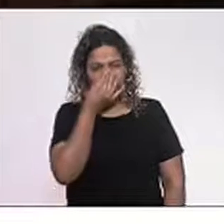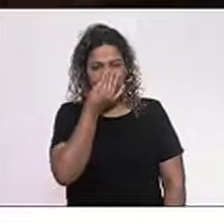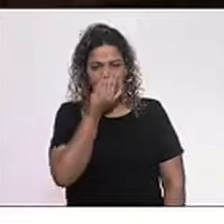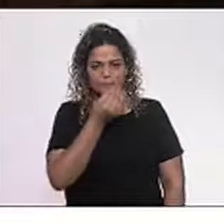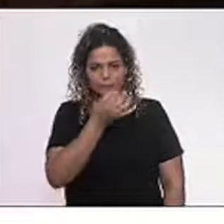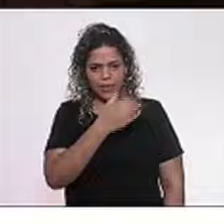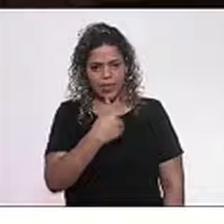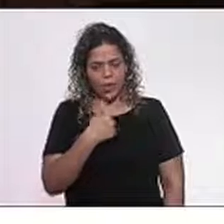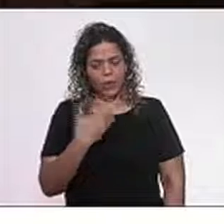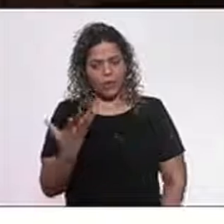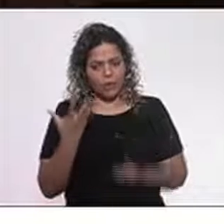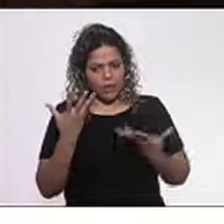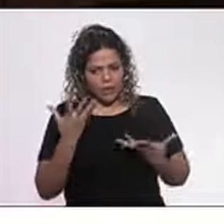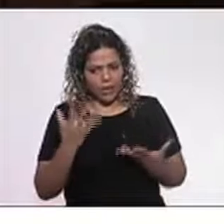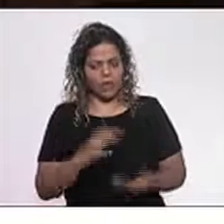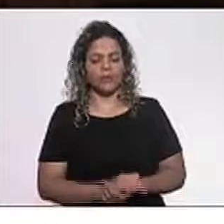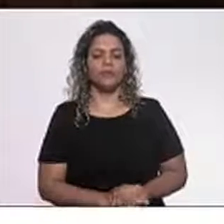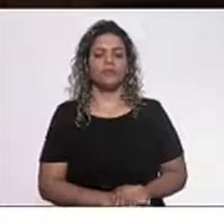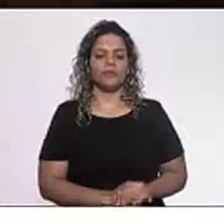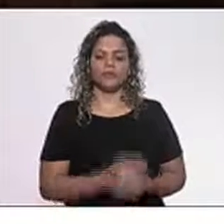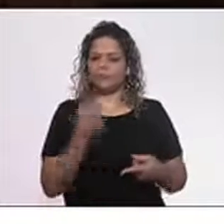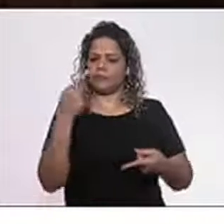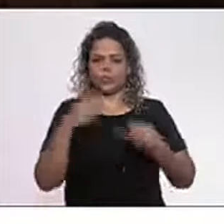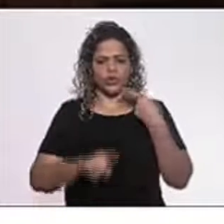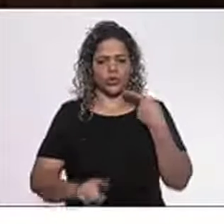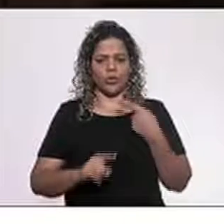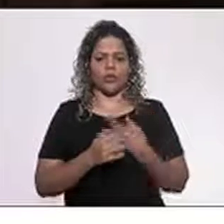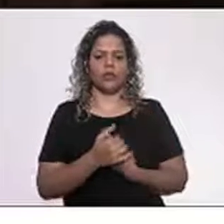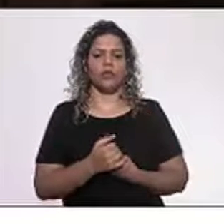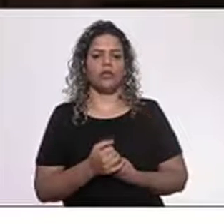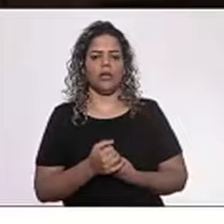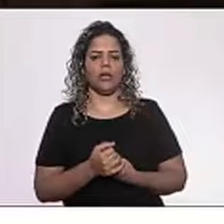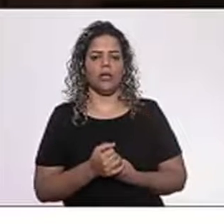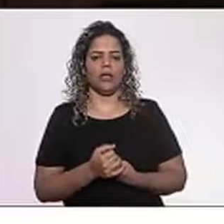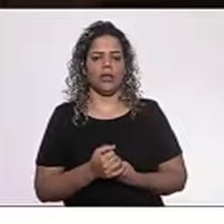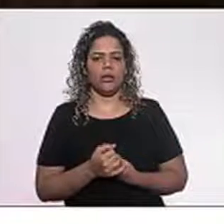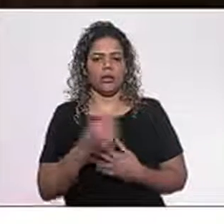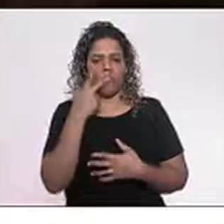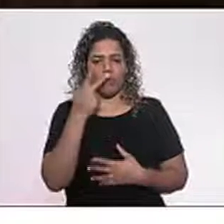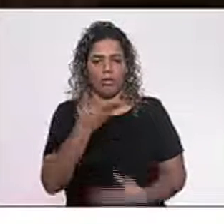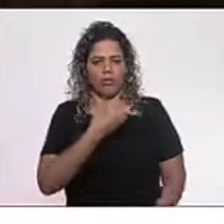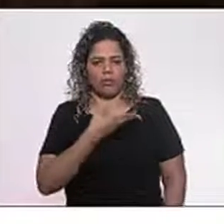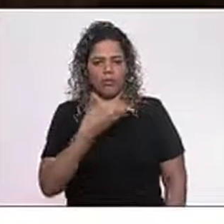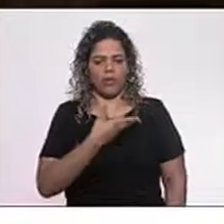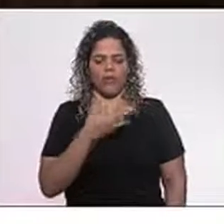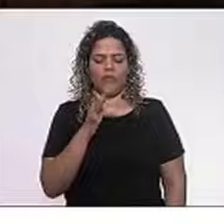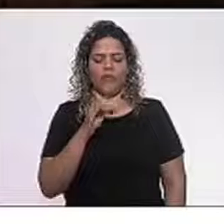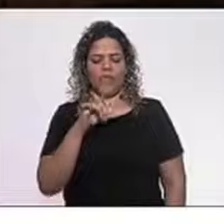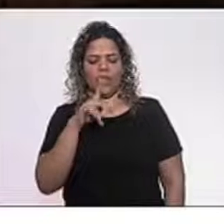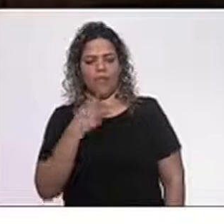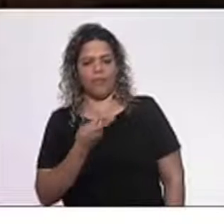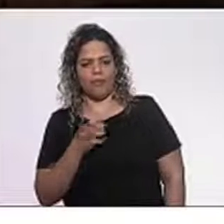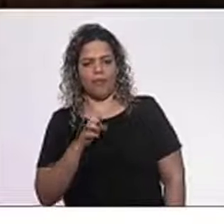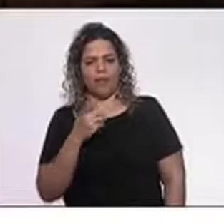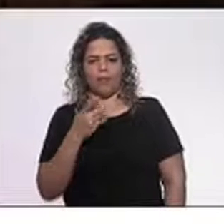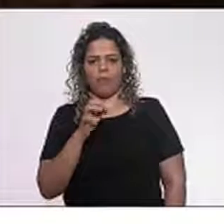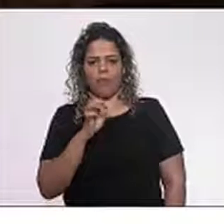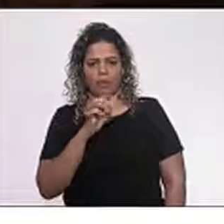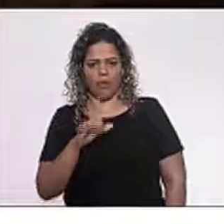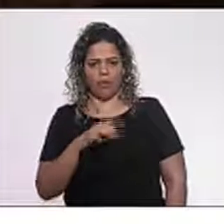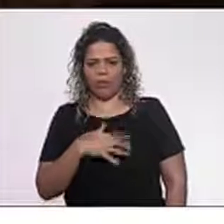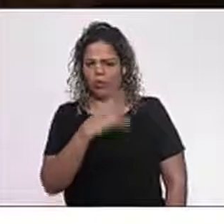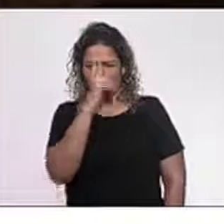Eu quero discordar um pouco do meu colega Felipe Pobel, porque eu não acho